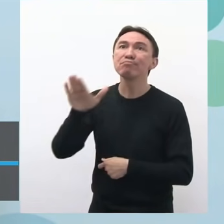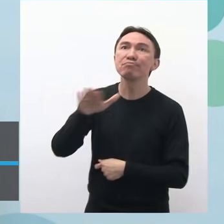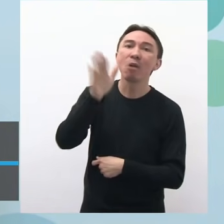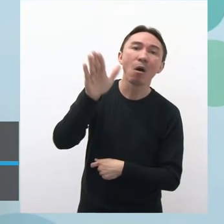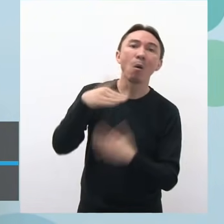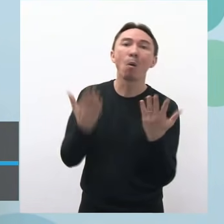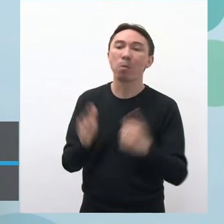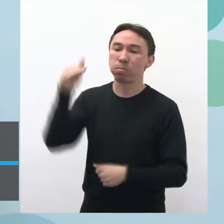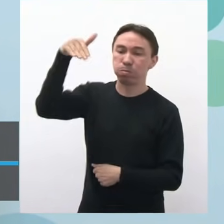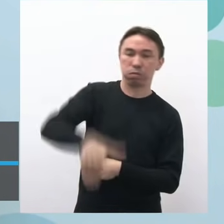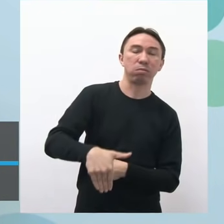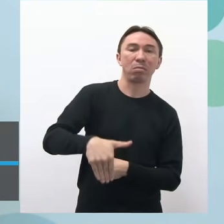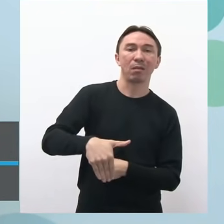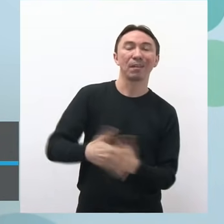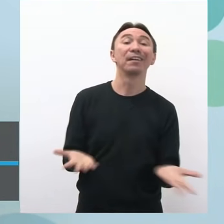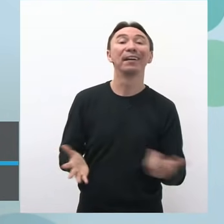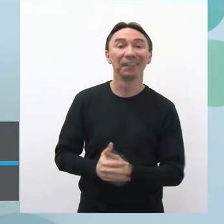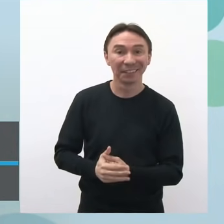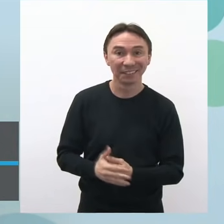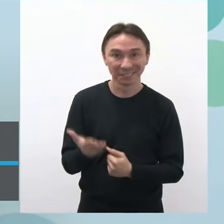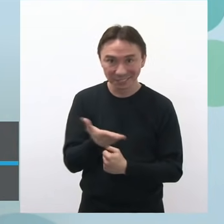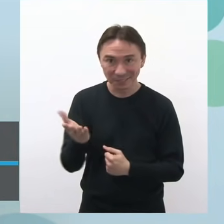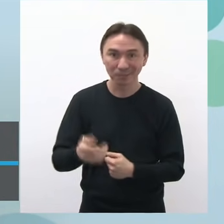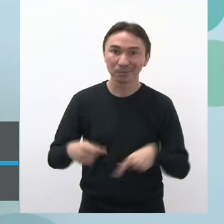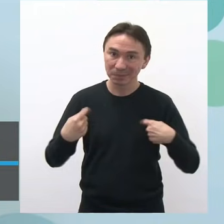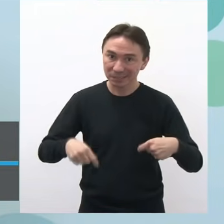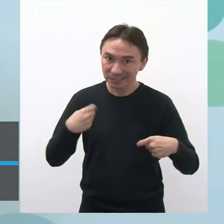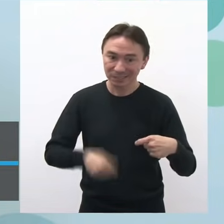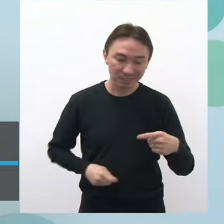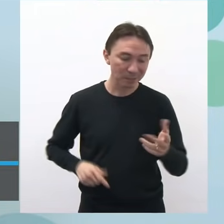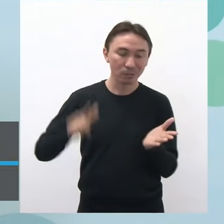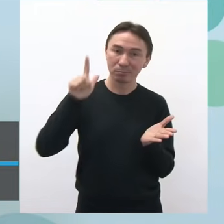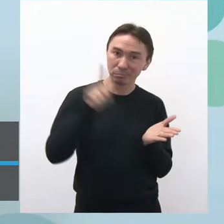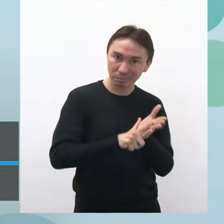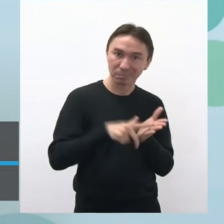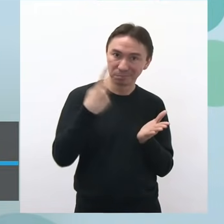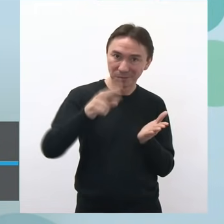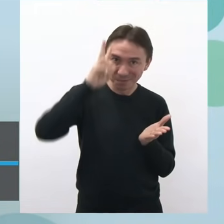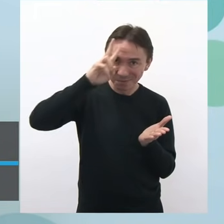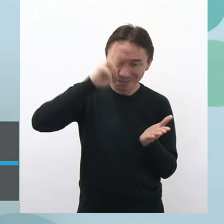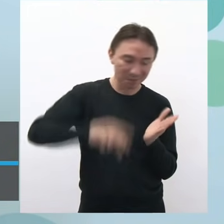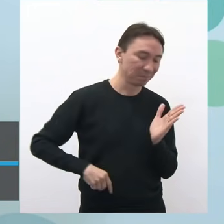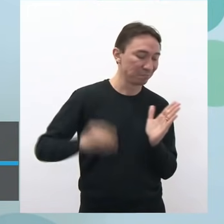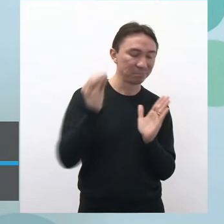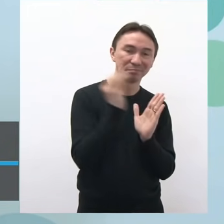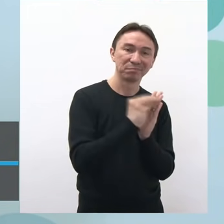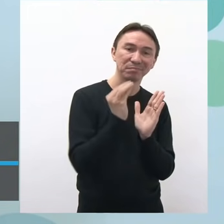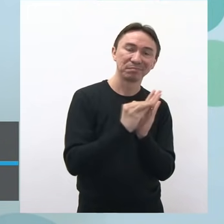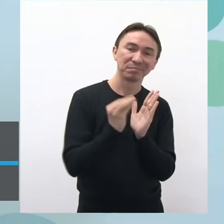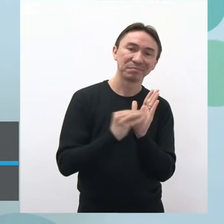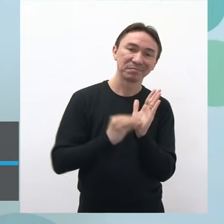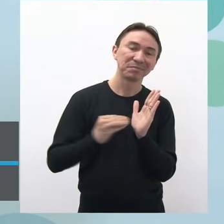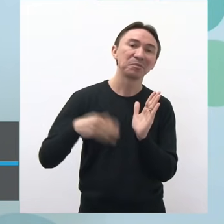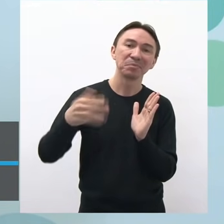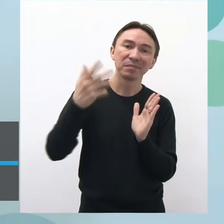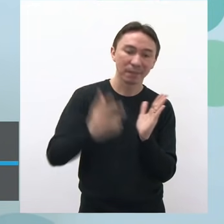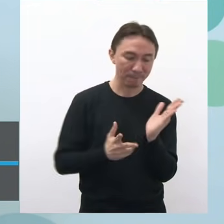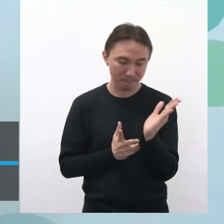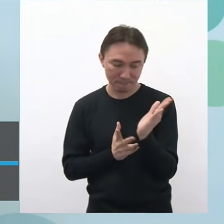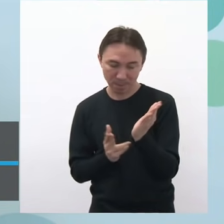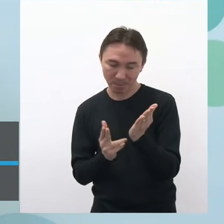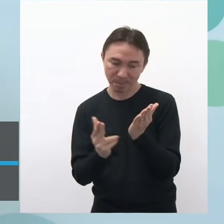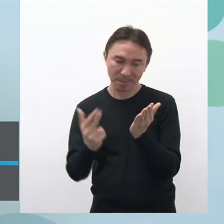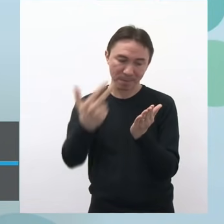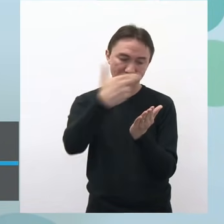aí, numa única página, no seu diário, porque depois você recorta ele e realiza uma exposição aí na